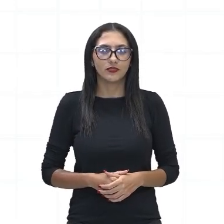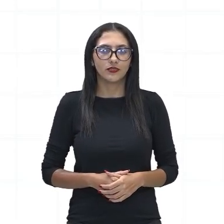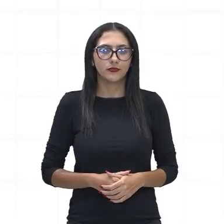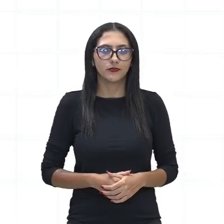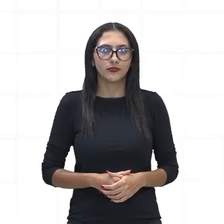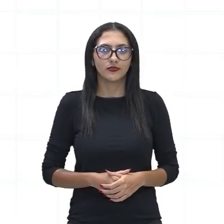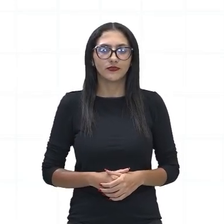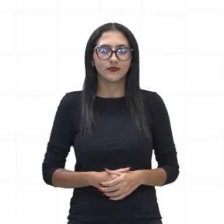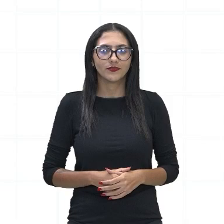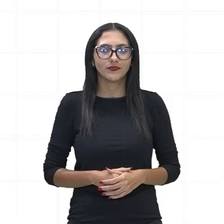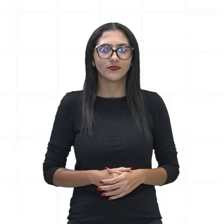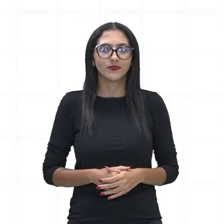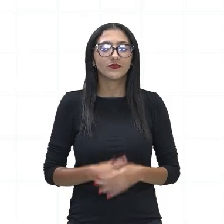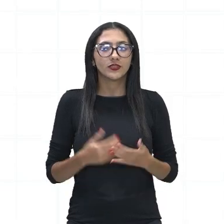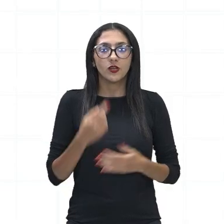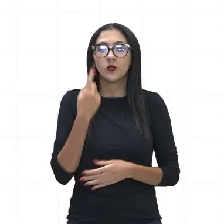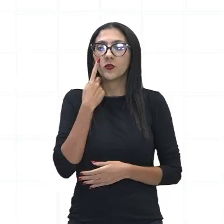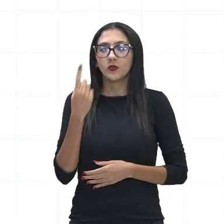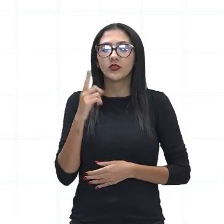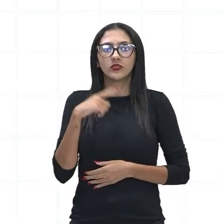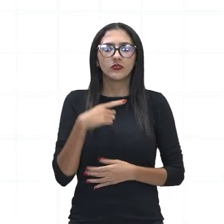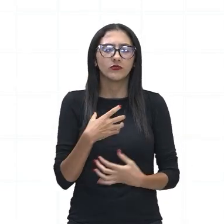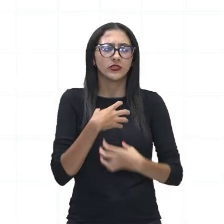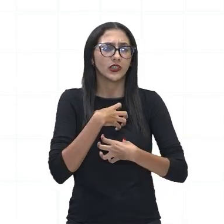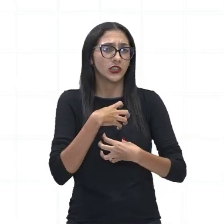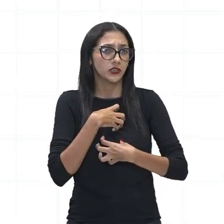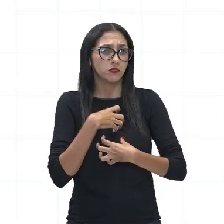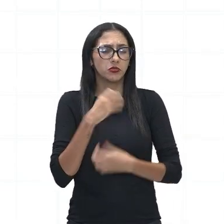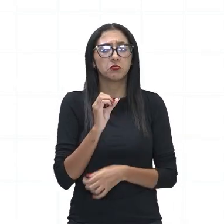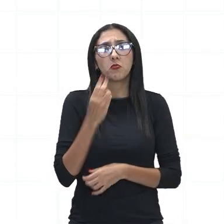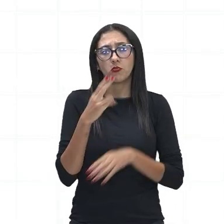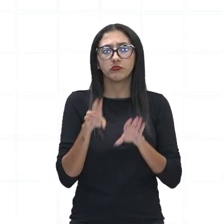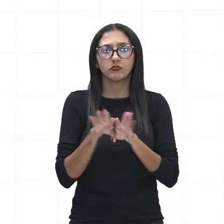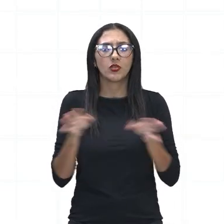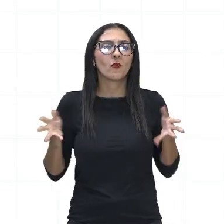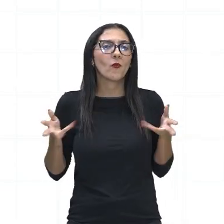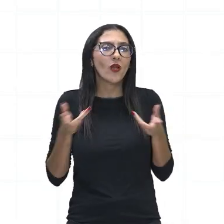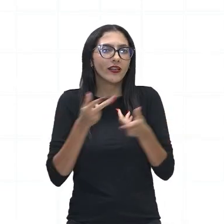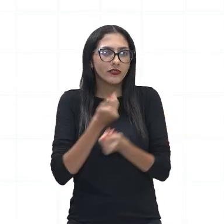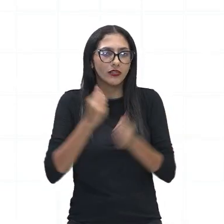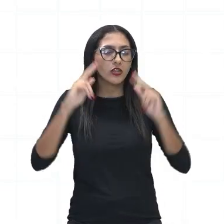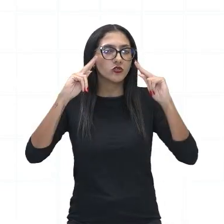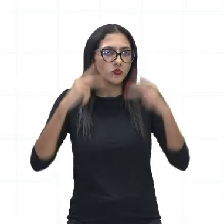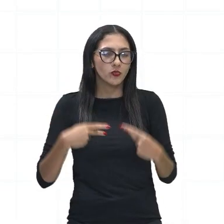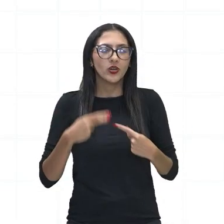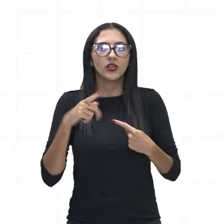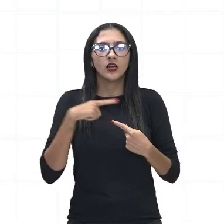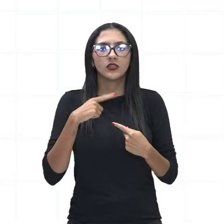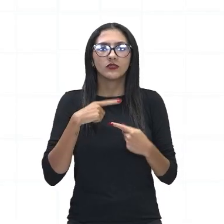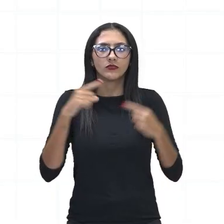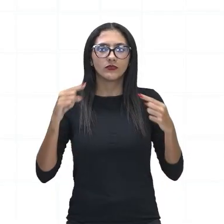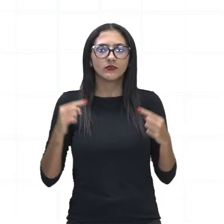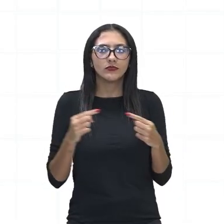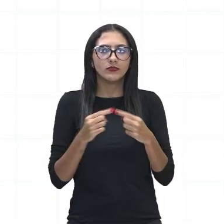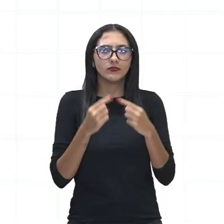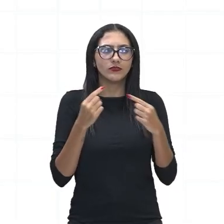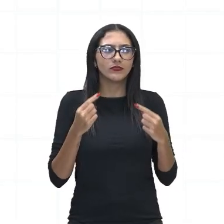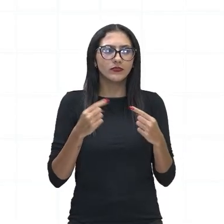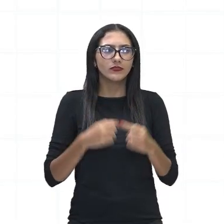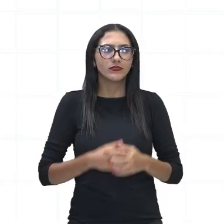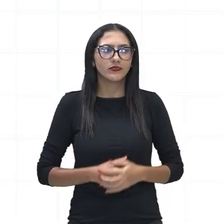Então, esses são os sentimentos ou qualidades humanas que nós classificamos